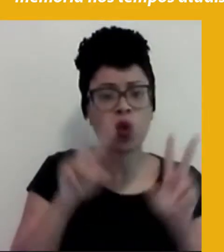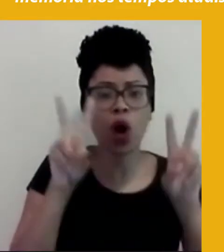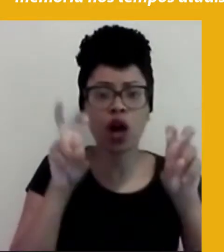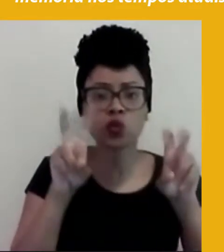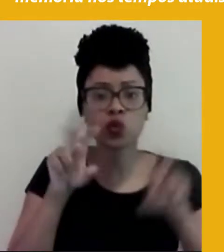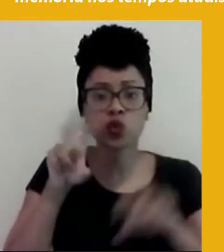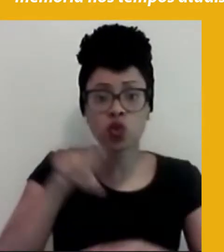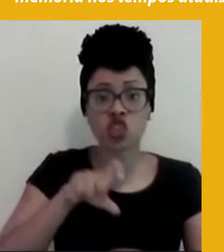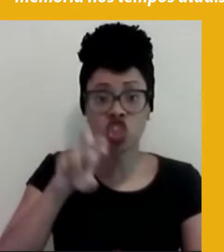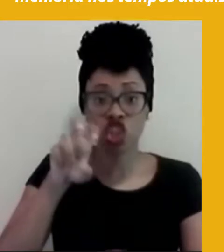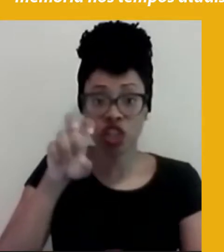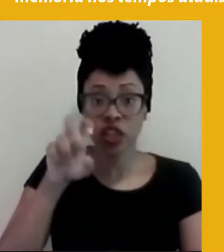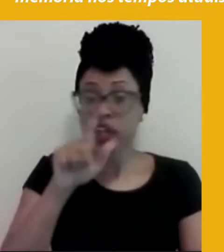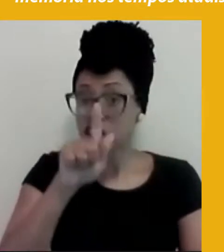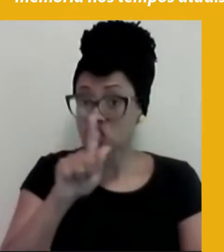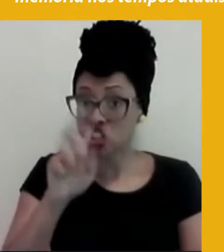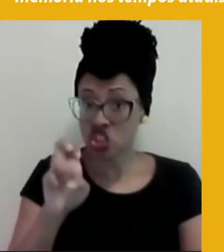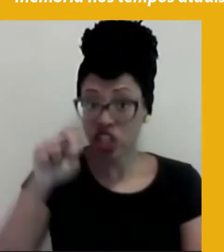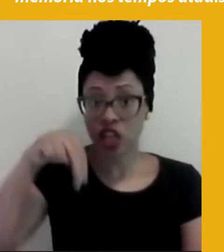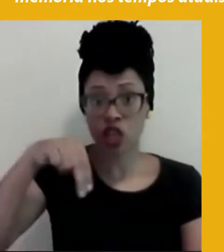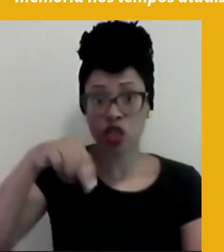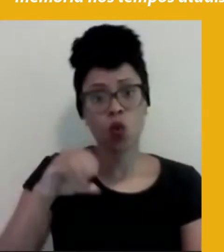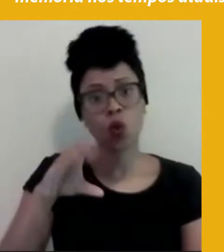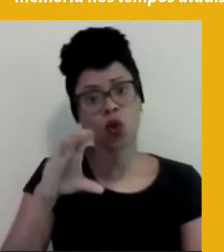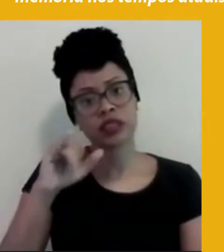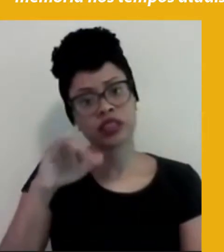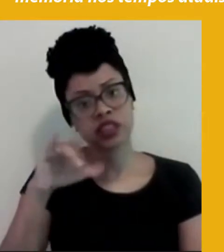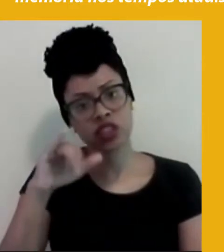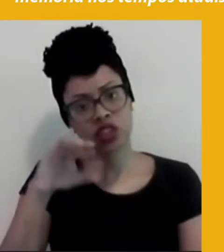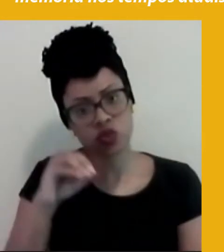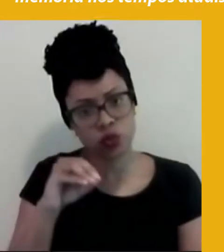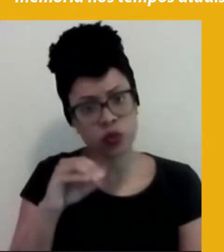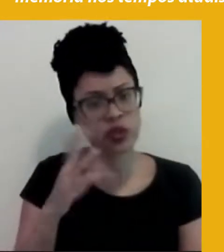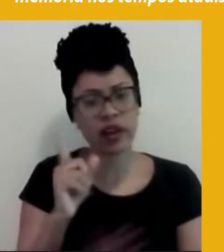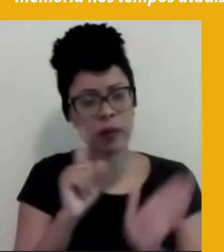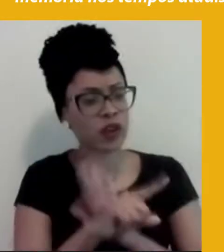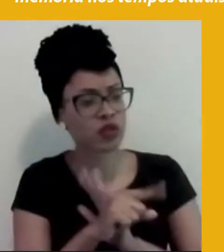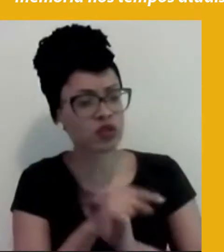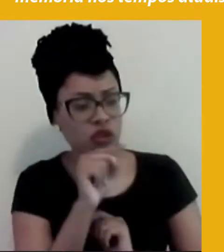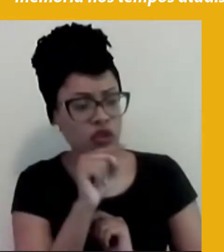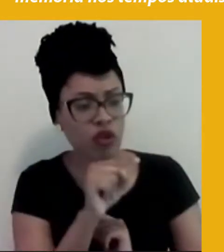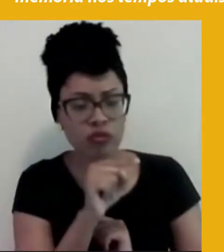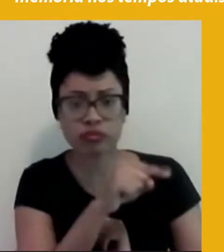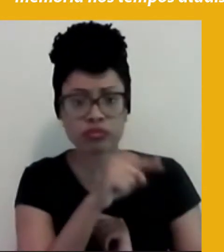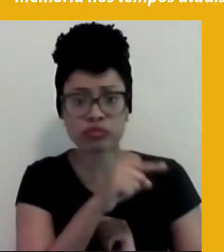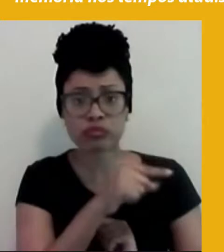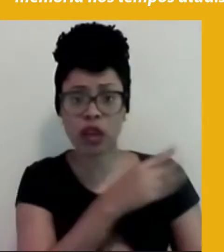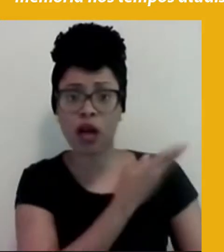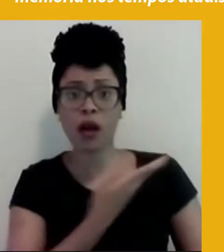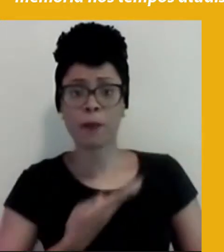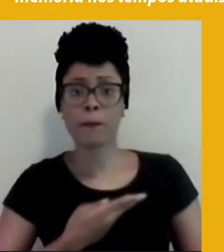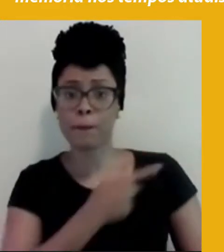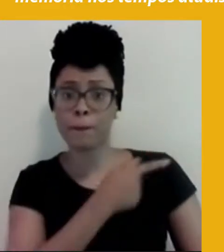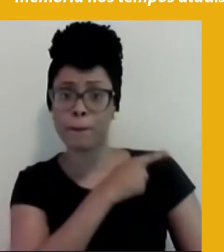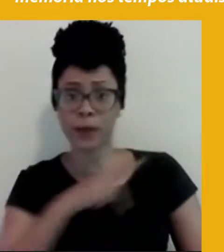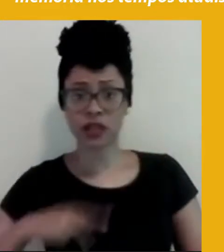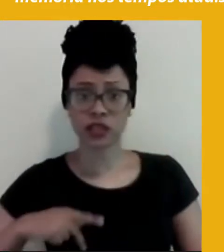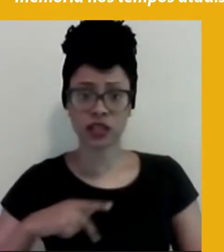para a Venezuela na crise? Ele disse, não. Você agradeceu depois que eles mandaram mesmo assim? Ele falou, não.